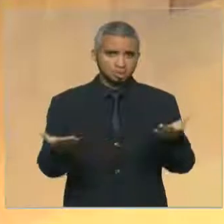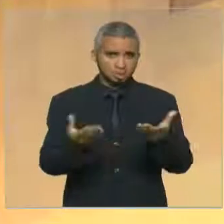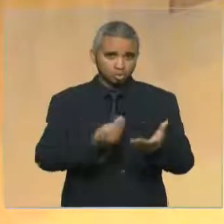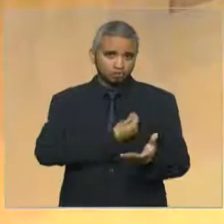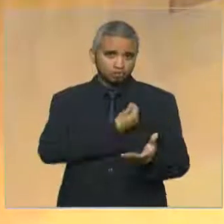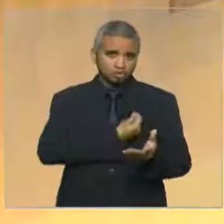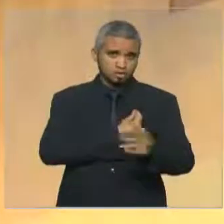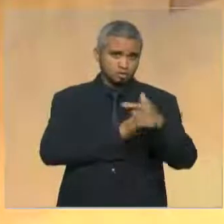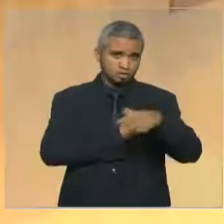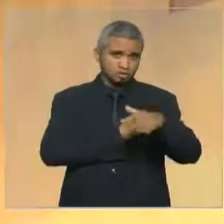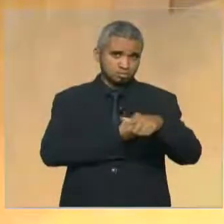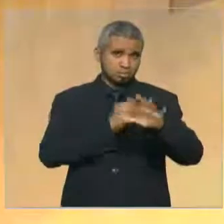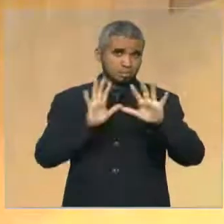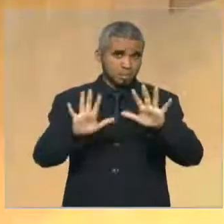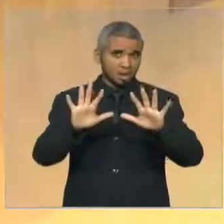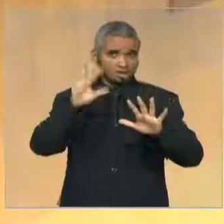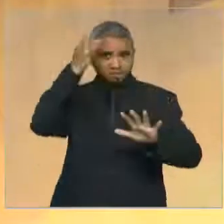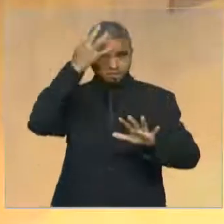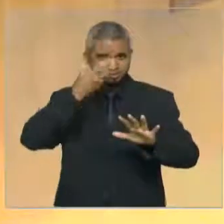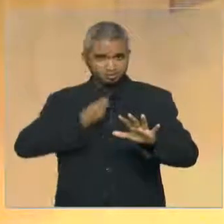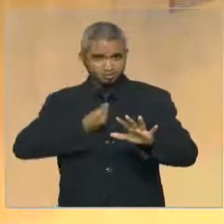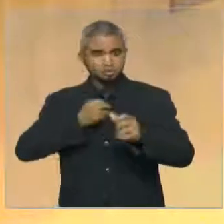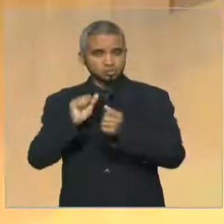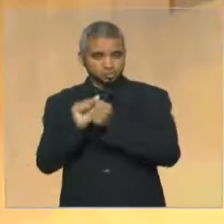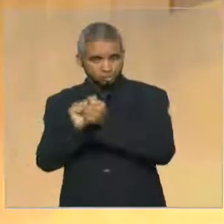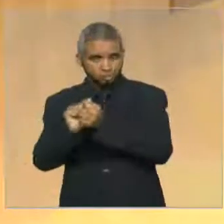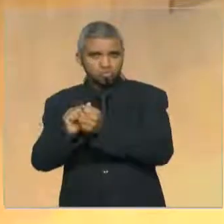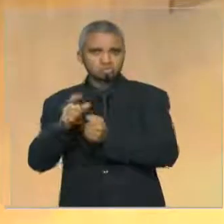mas espiritualmente com certeza estão junto a nós.